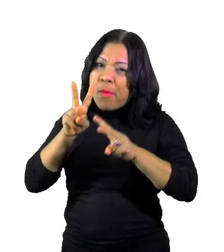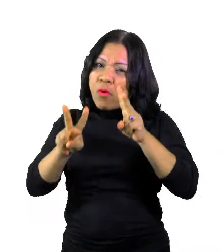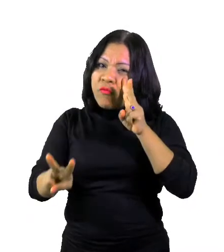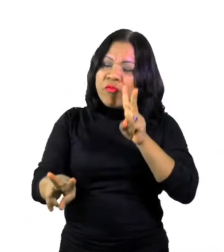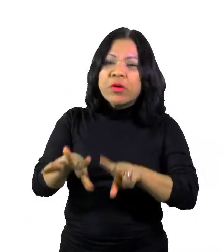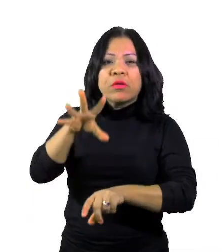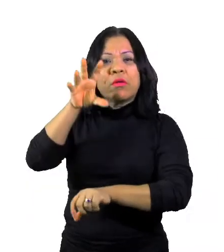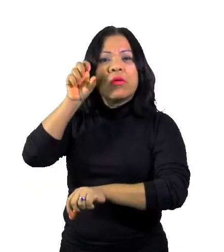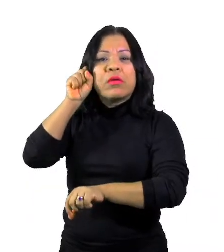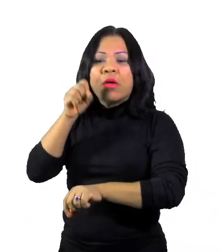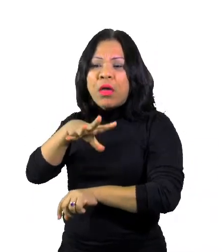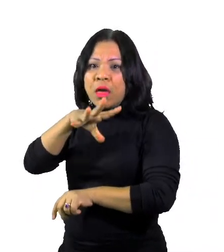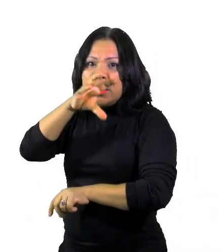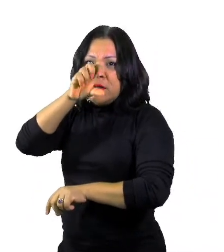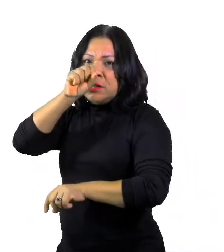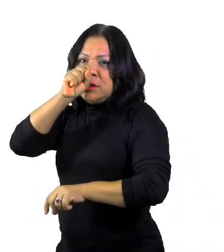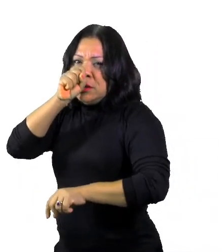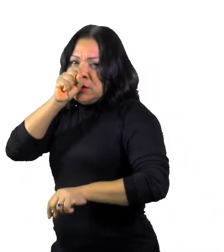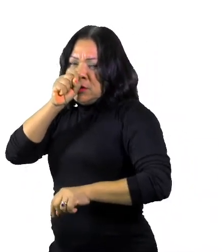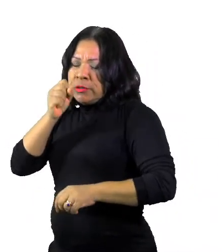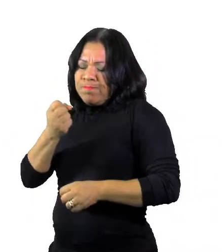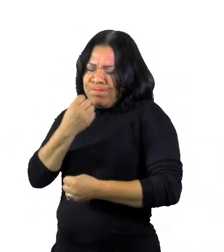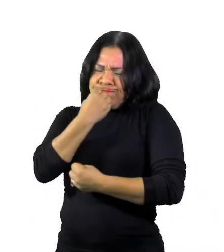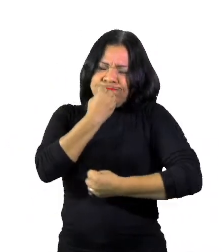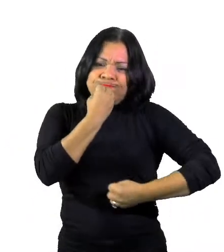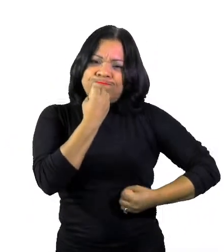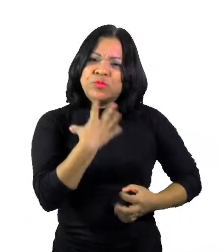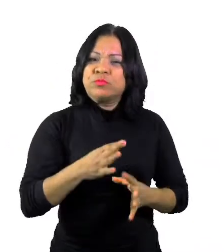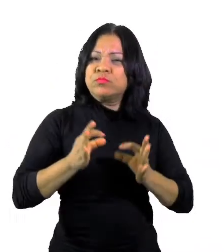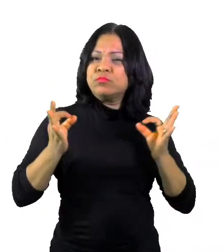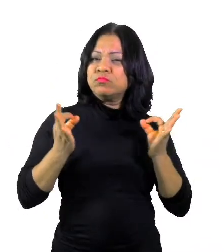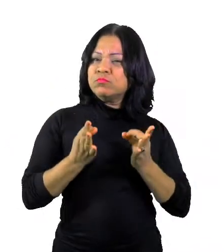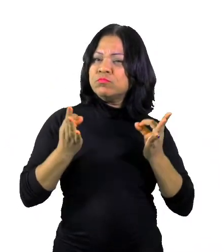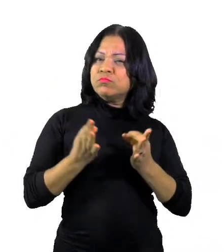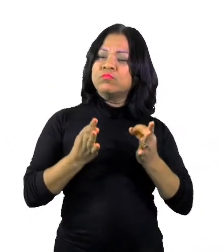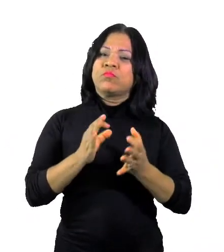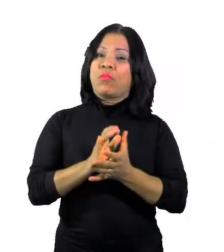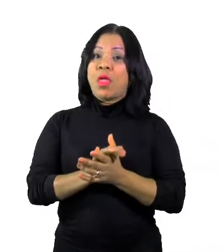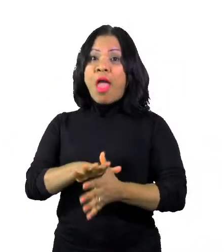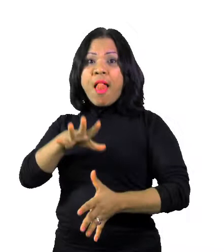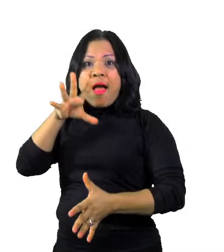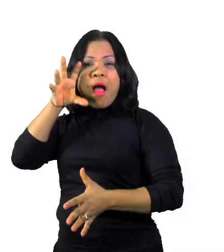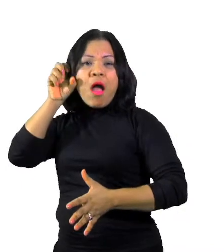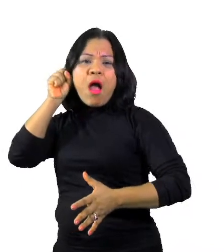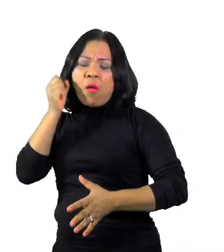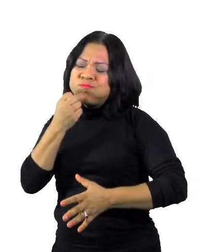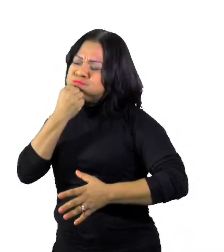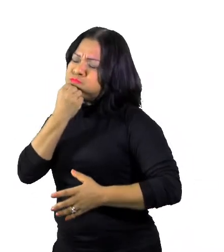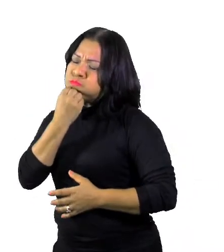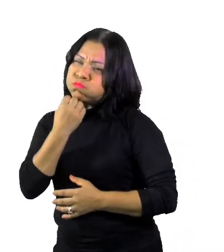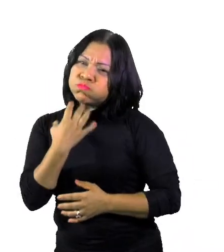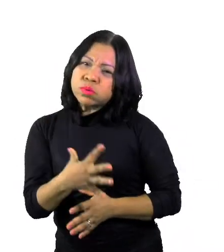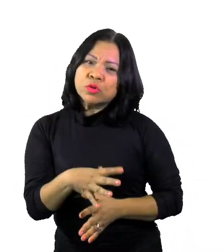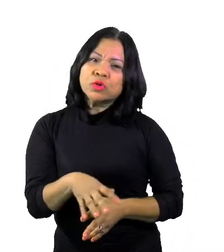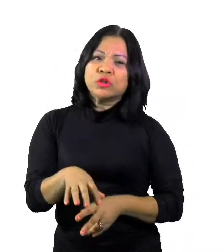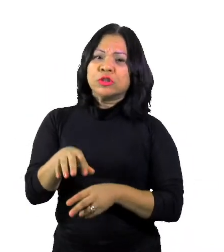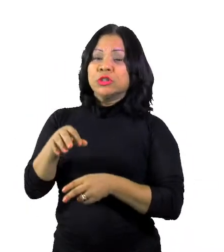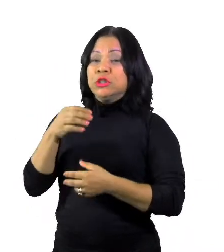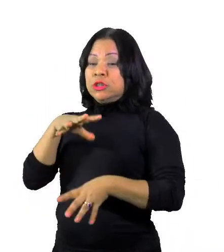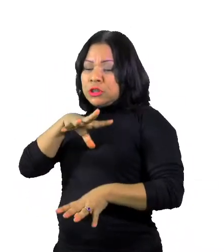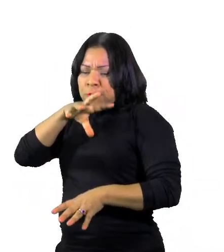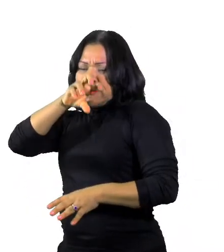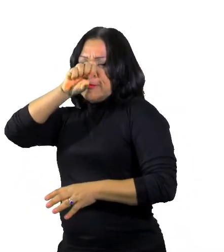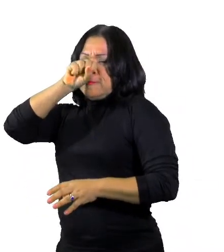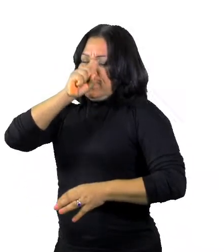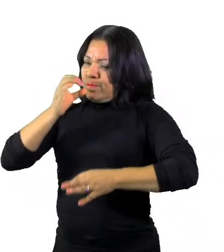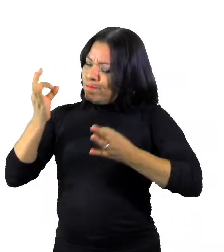olfato aguçados. O que significa isso? Que ela ouve muito bem e cheira muito